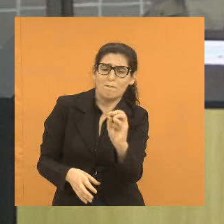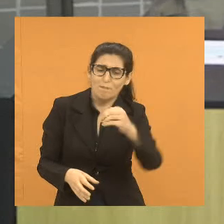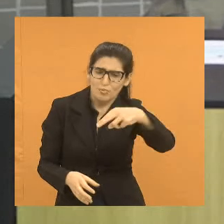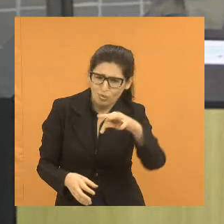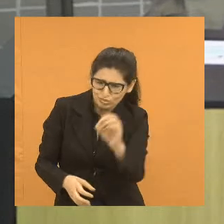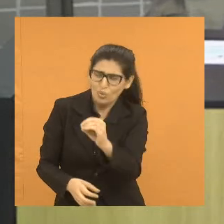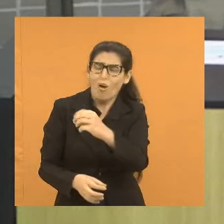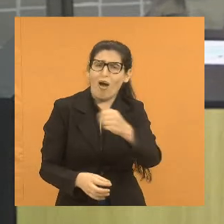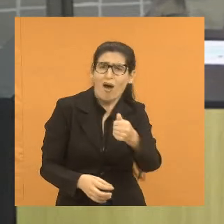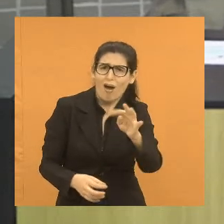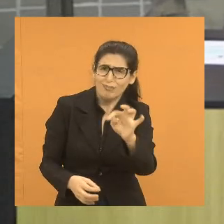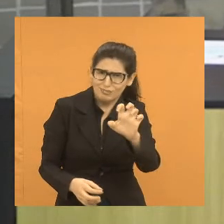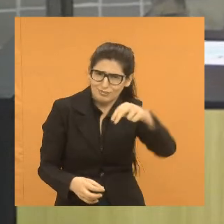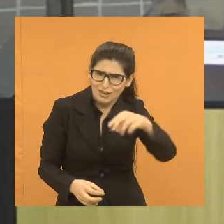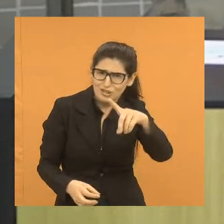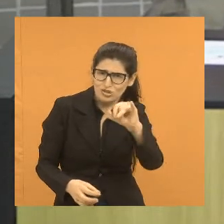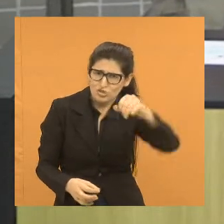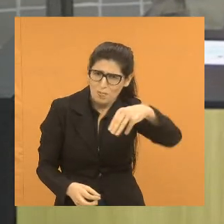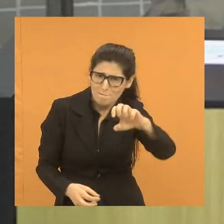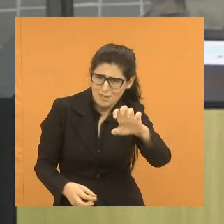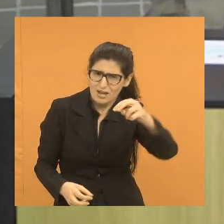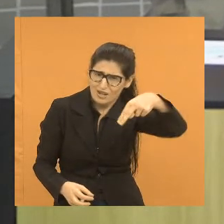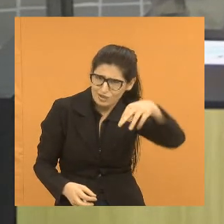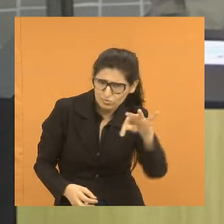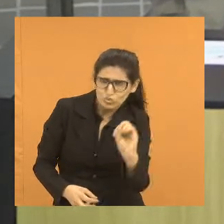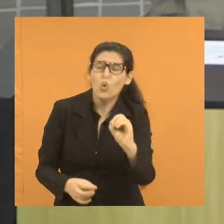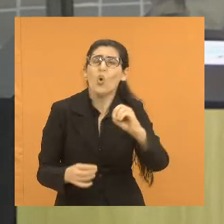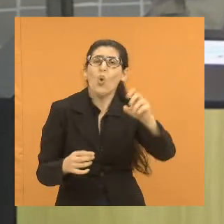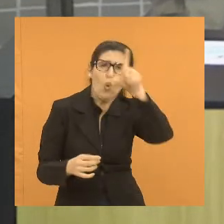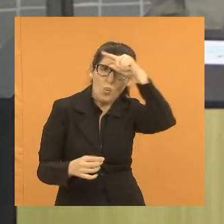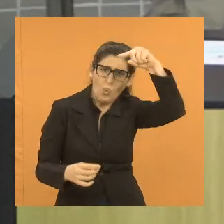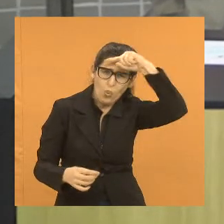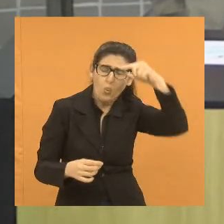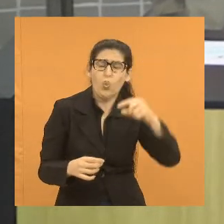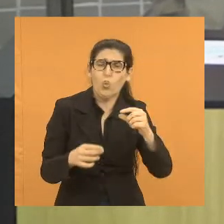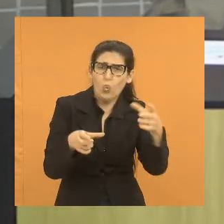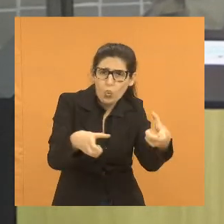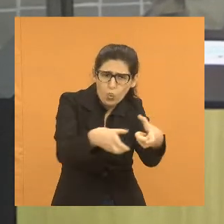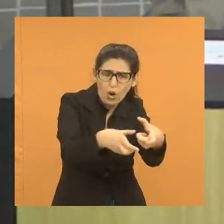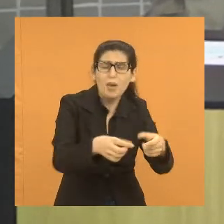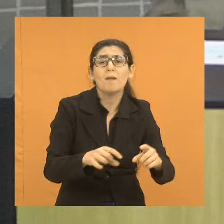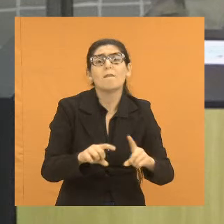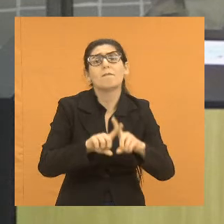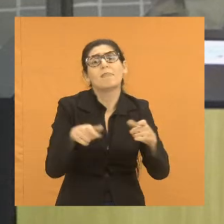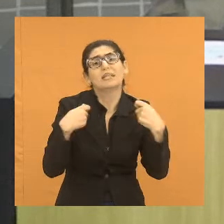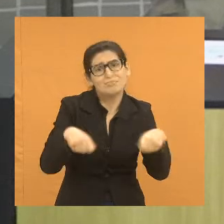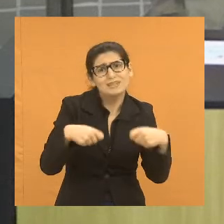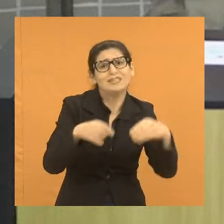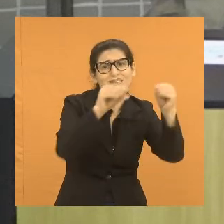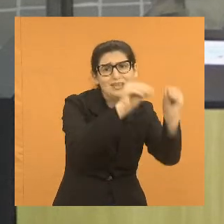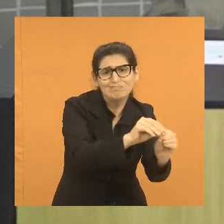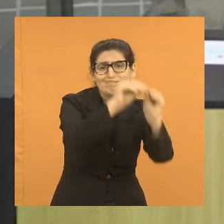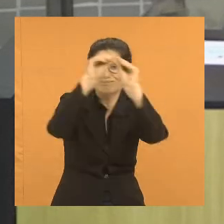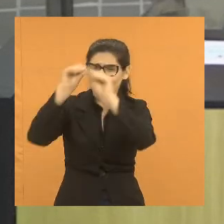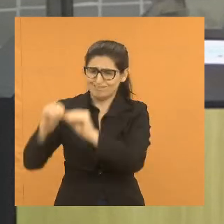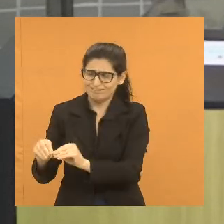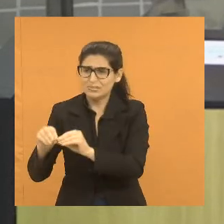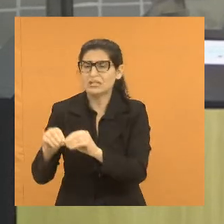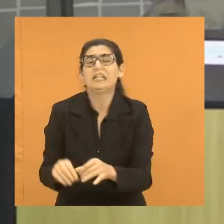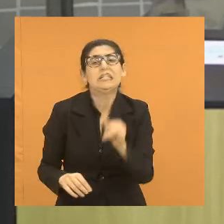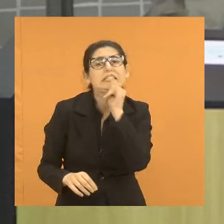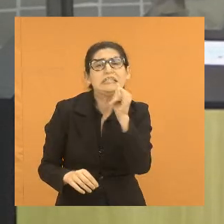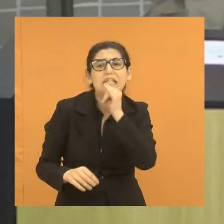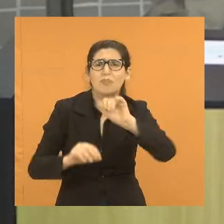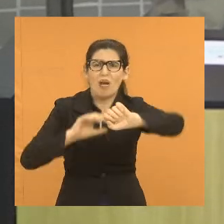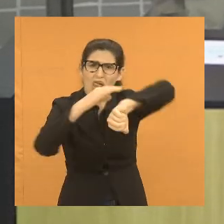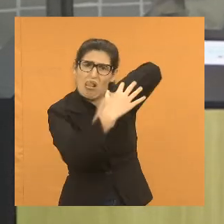uma prioridade, vereador, uma prioridade de transferência também. Eu não posso, por exemplo, numa entorse,